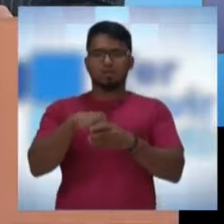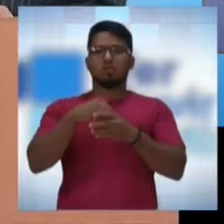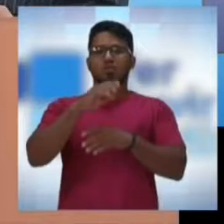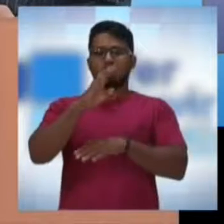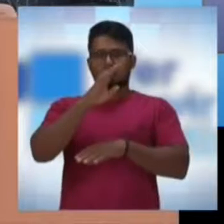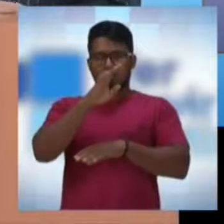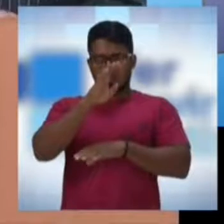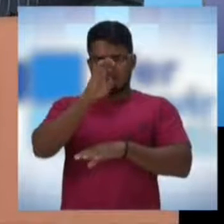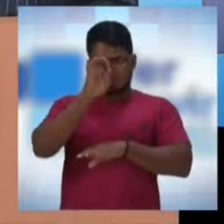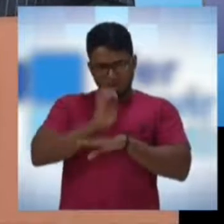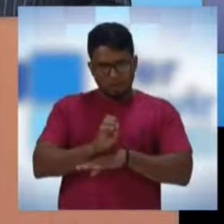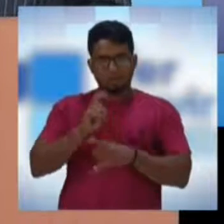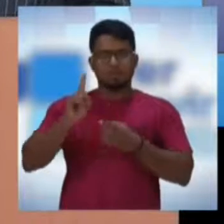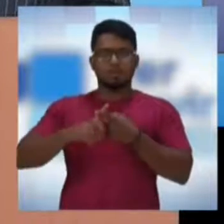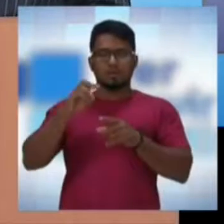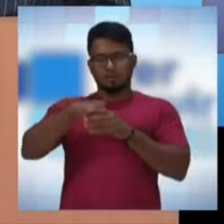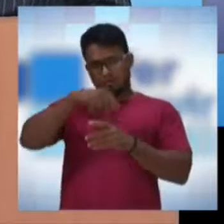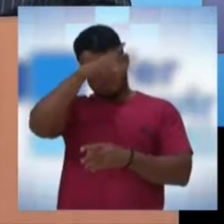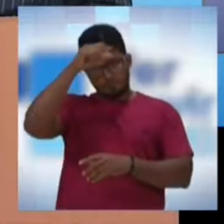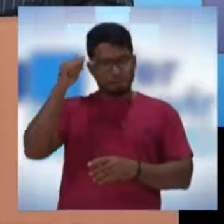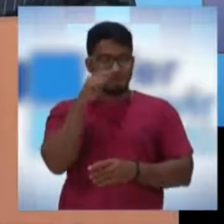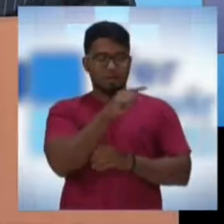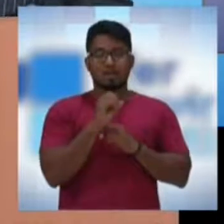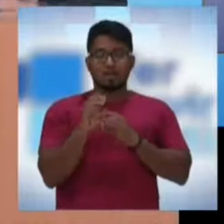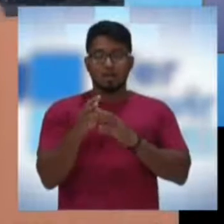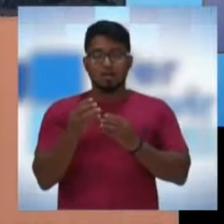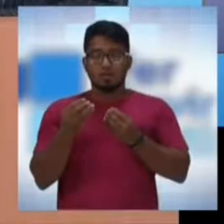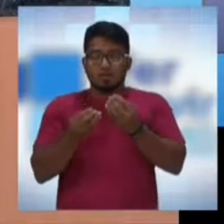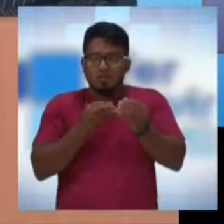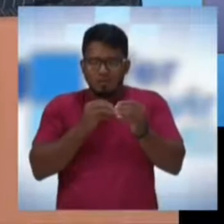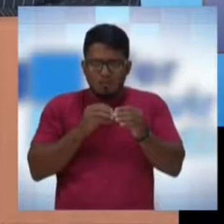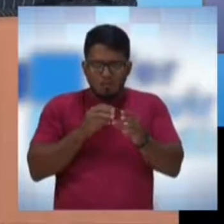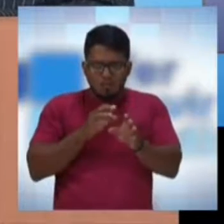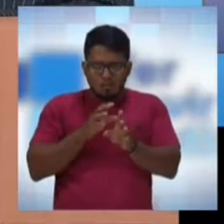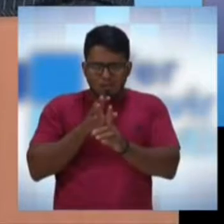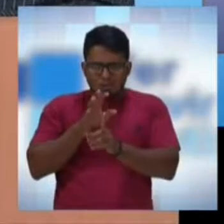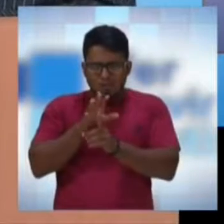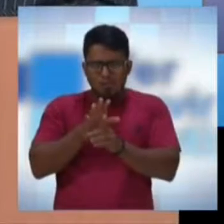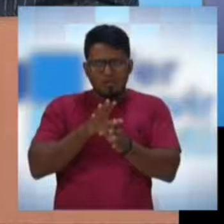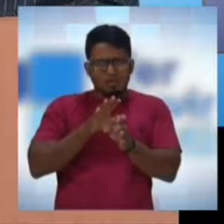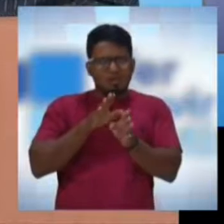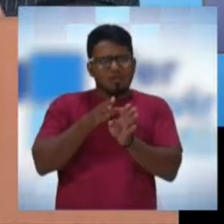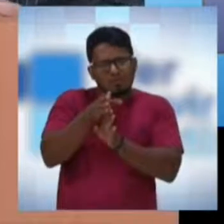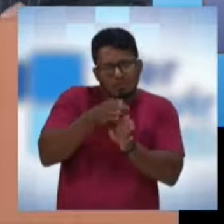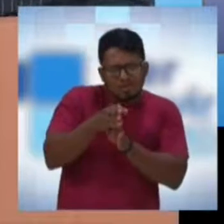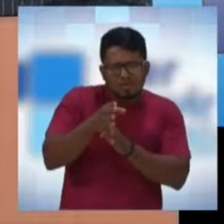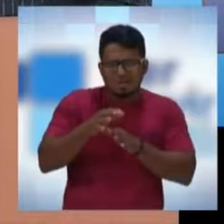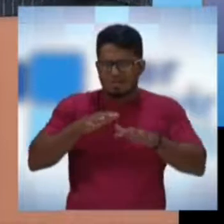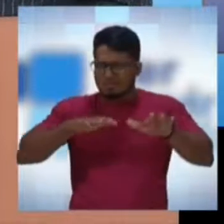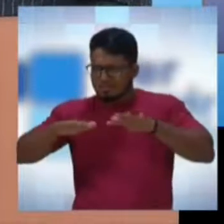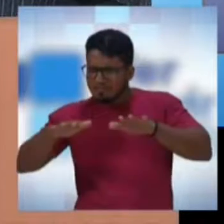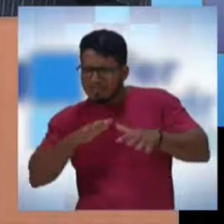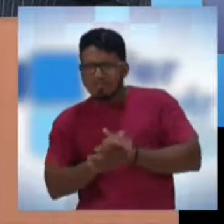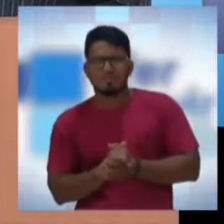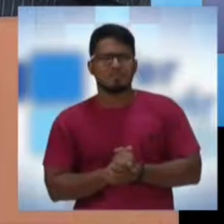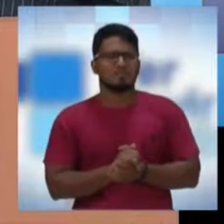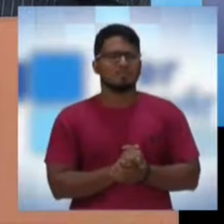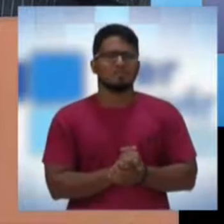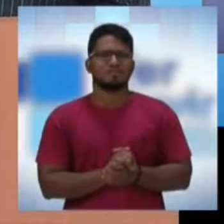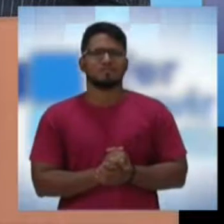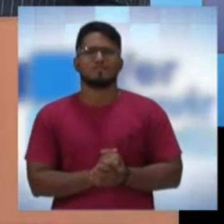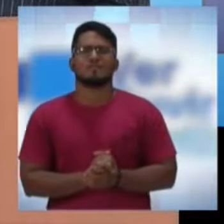Exatamente. Tá certo. A Francisca está dando aula de orientação e mobilidade na Associação dos Cegos. Como é que está sendo essa experiência?